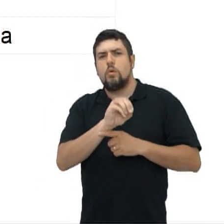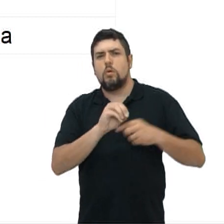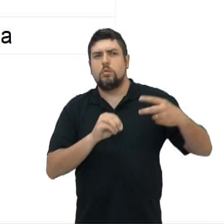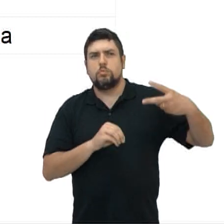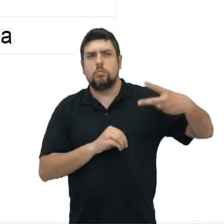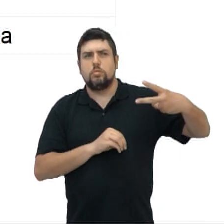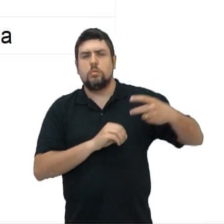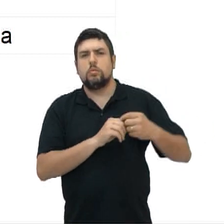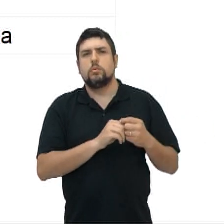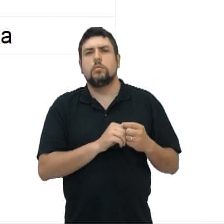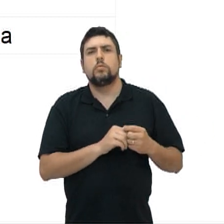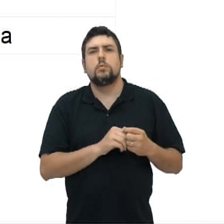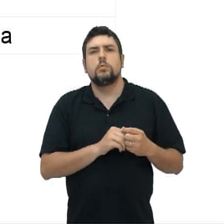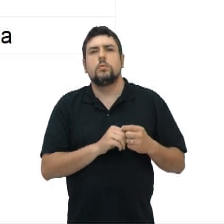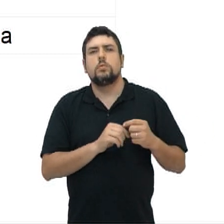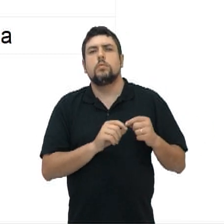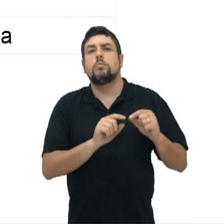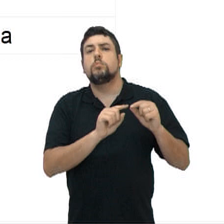de ligação, hein?